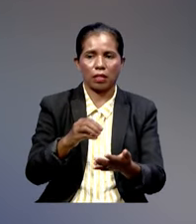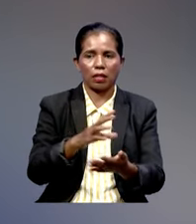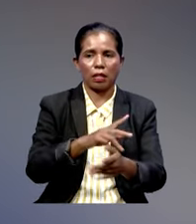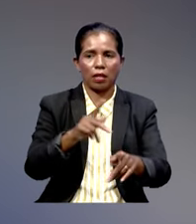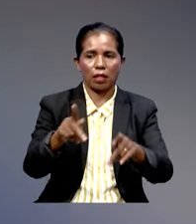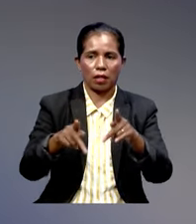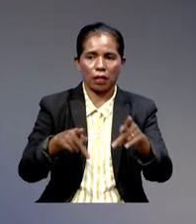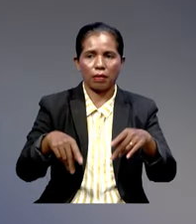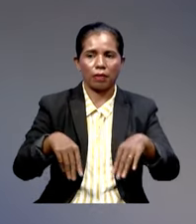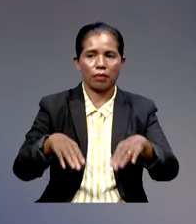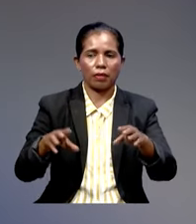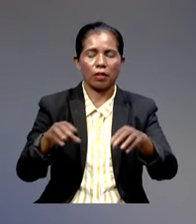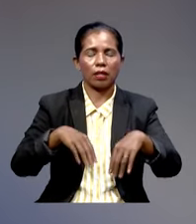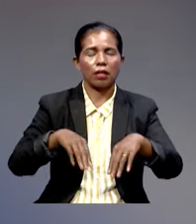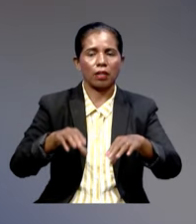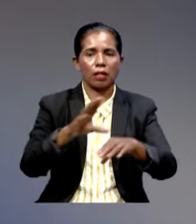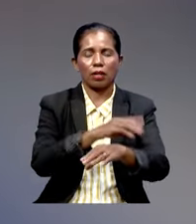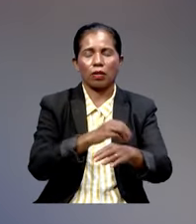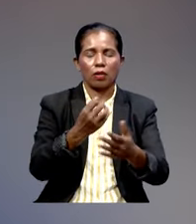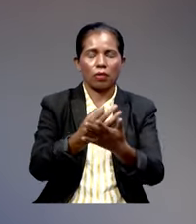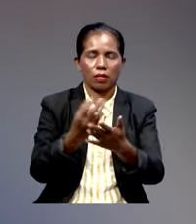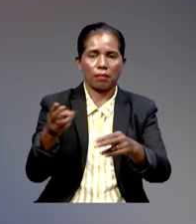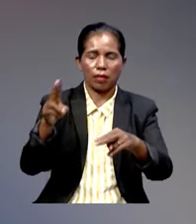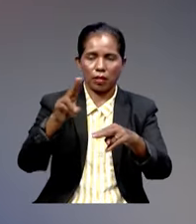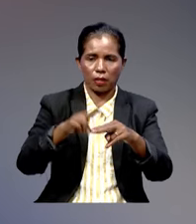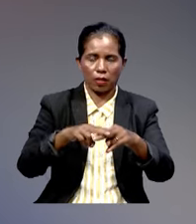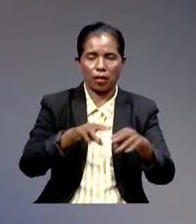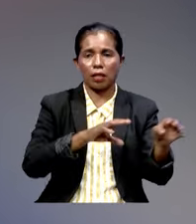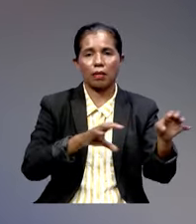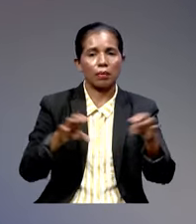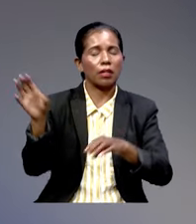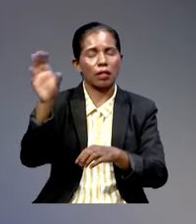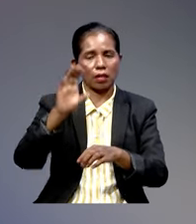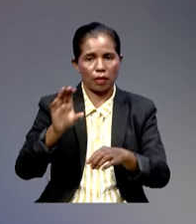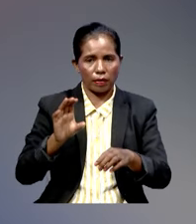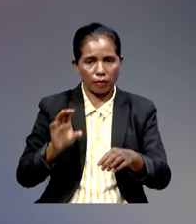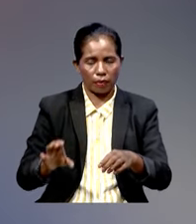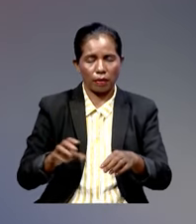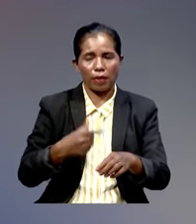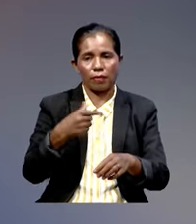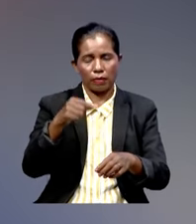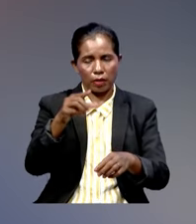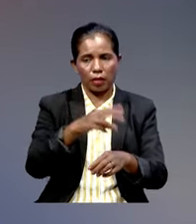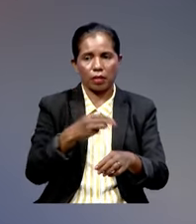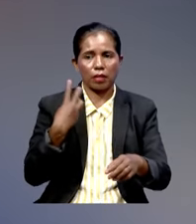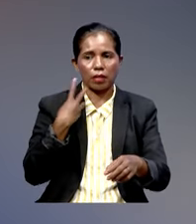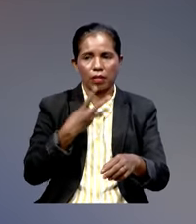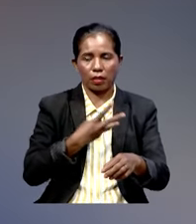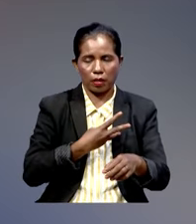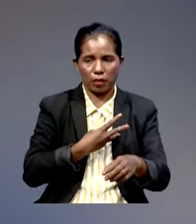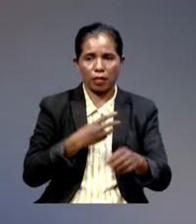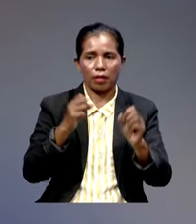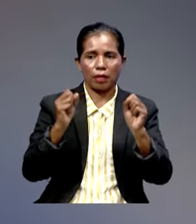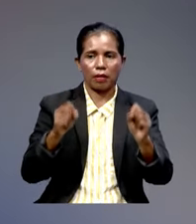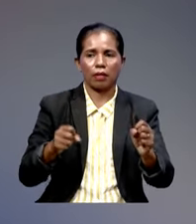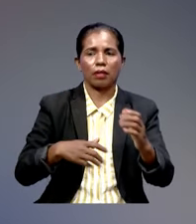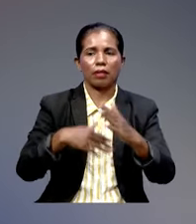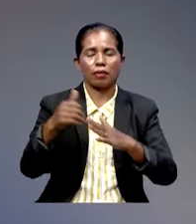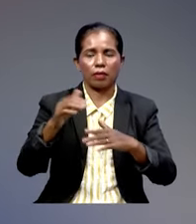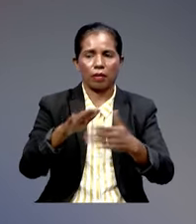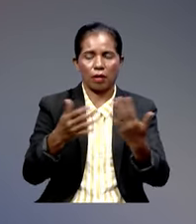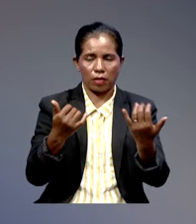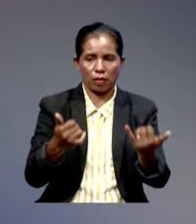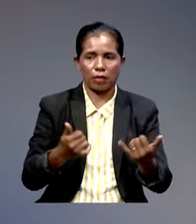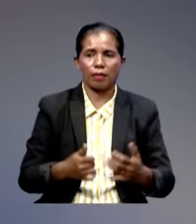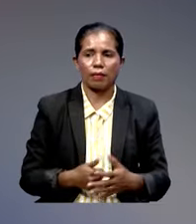dan Fundo Climatica Verde. E agora dau kita tutang hela proyek kita BMT ini semua sekali dulu di infrastruktur ini. Nabi agar